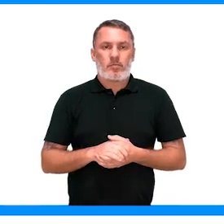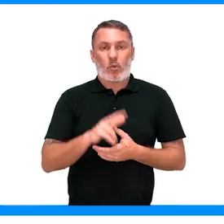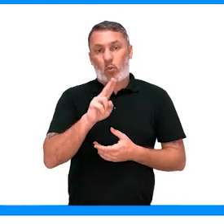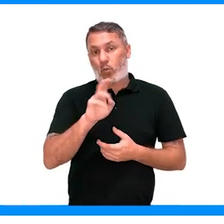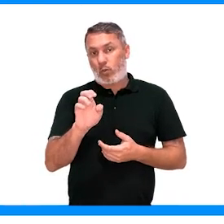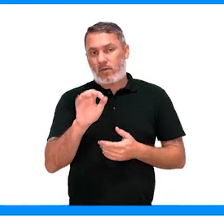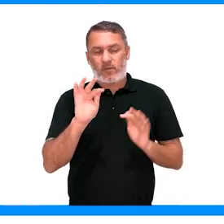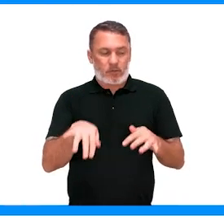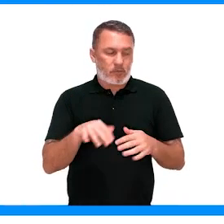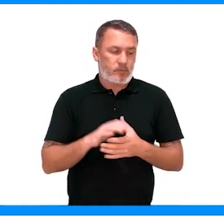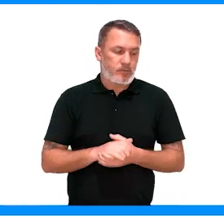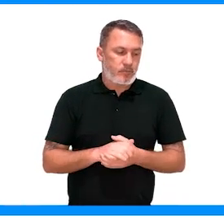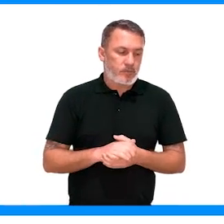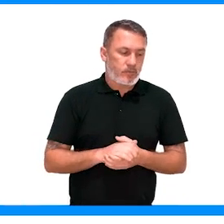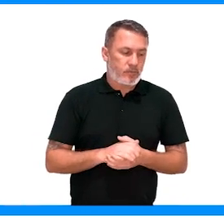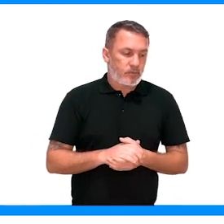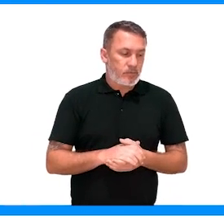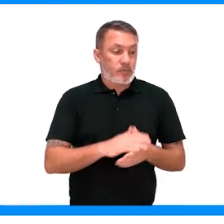ustedes juegan.